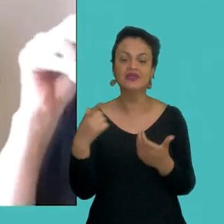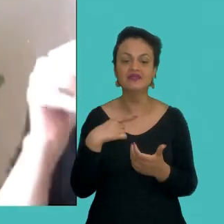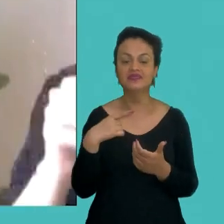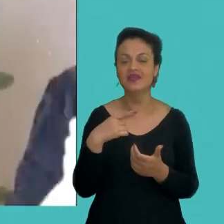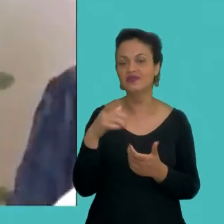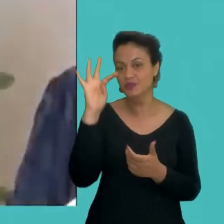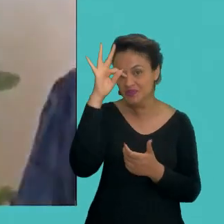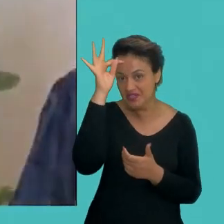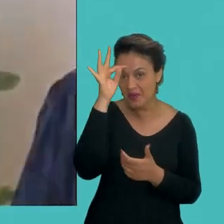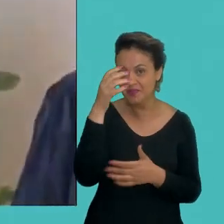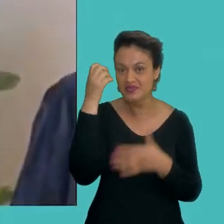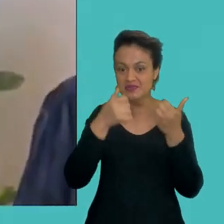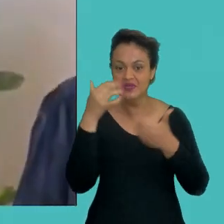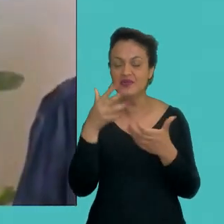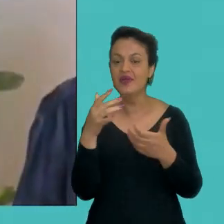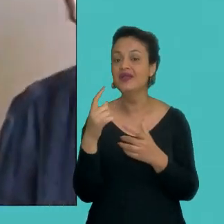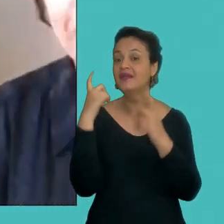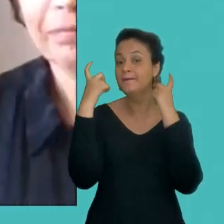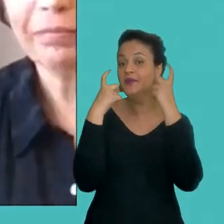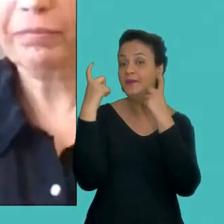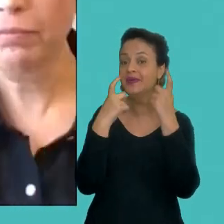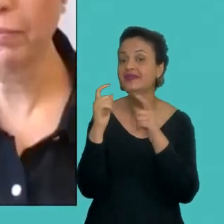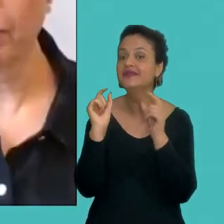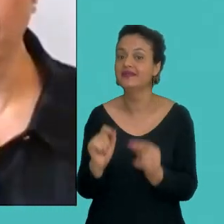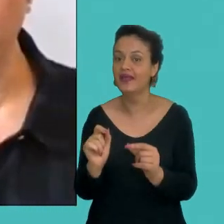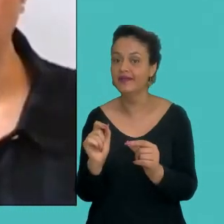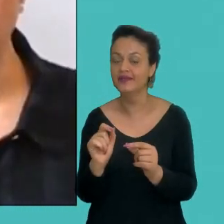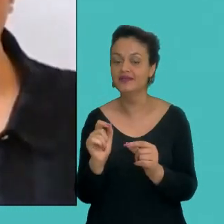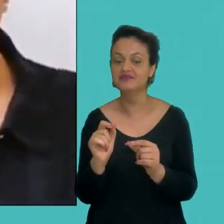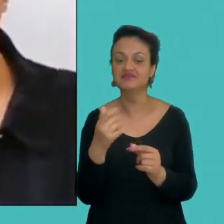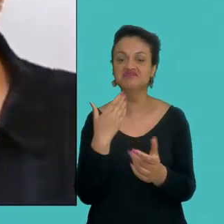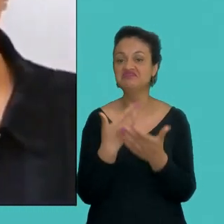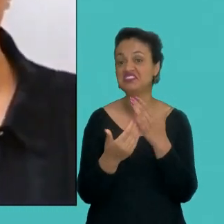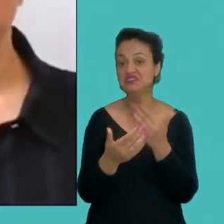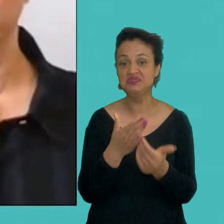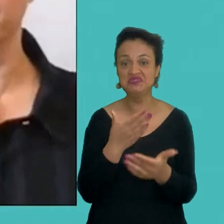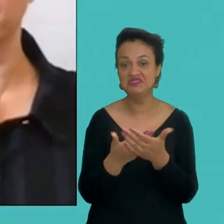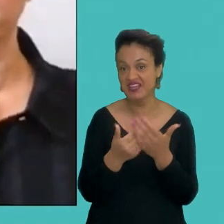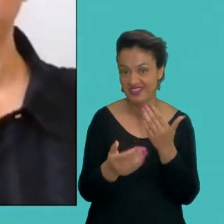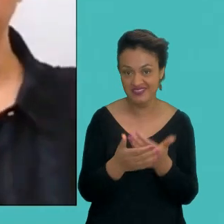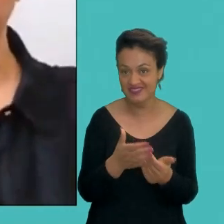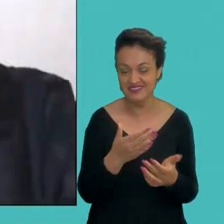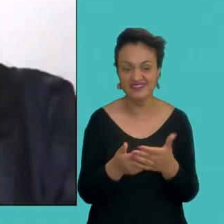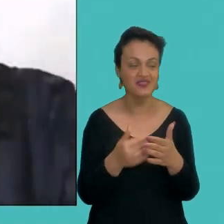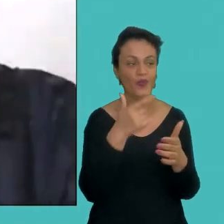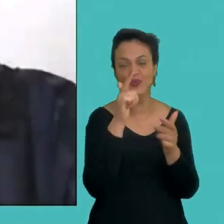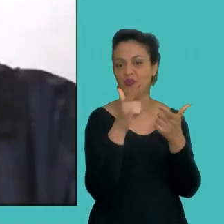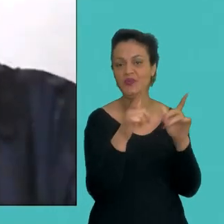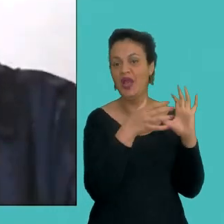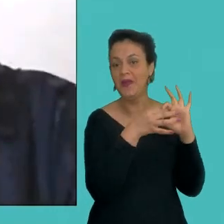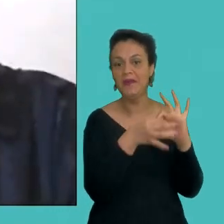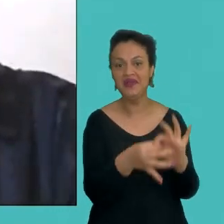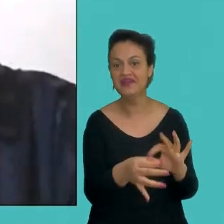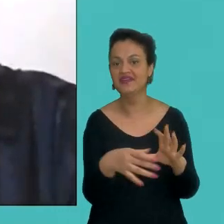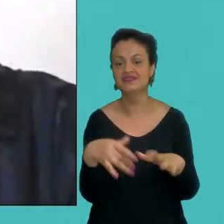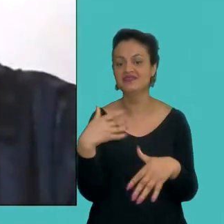a descrição que você faz do Trump é a descrição perfeita de quem está preocupado. Não se importa como, e aí a